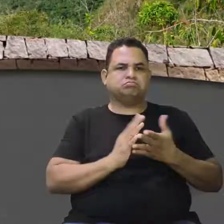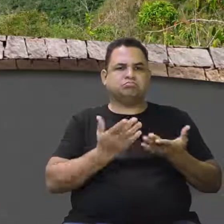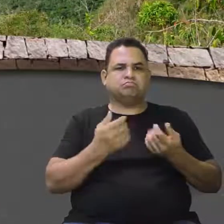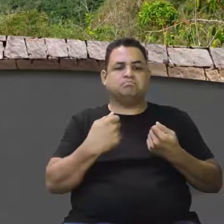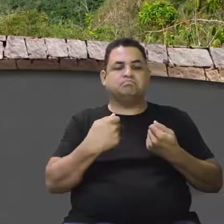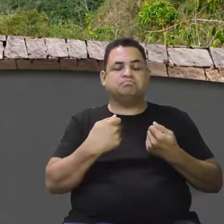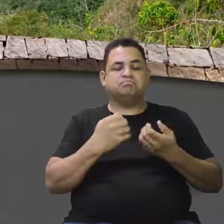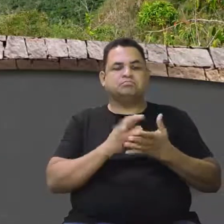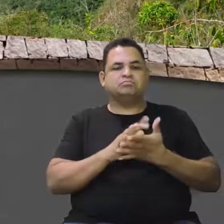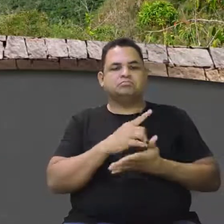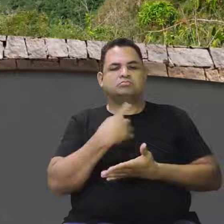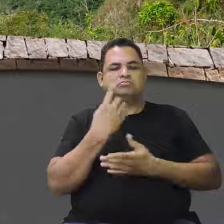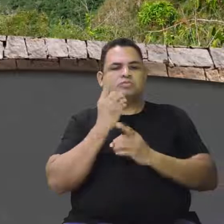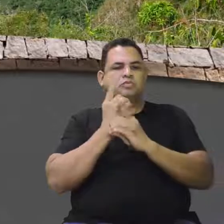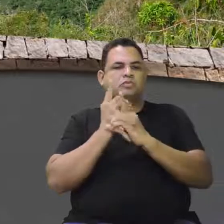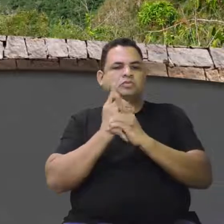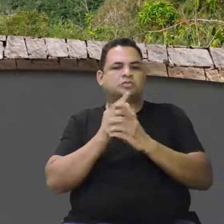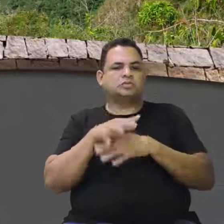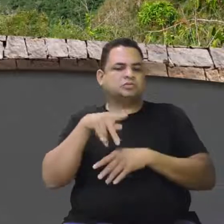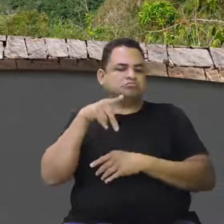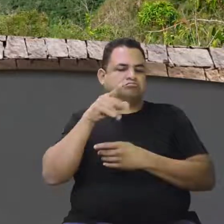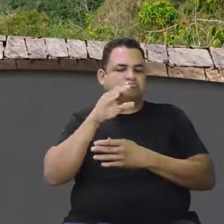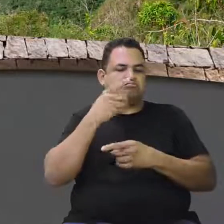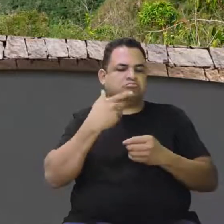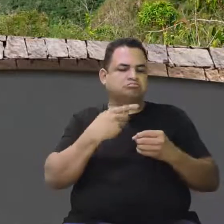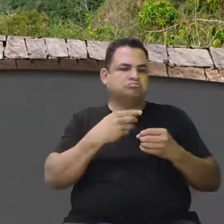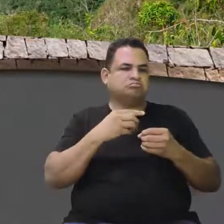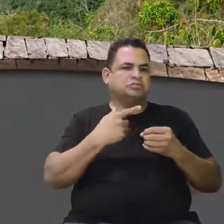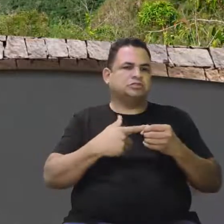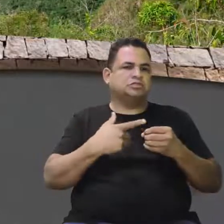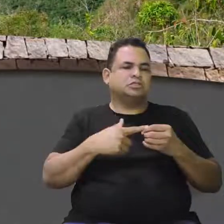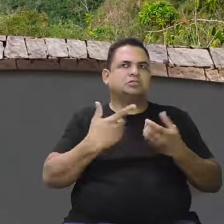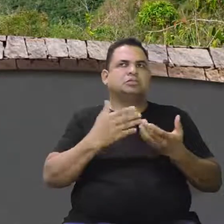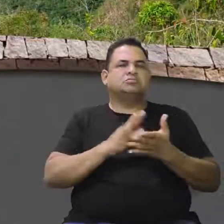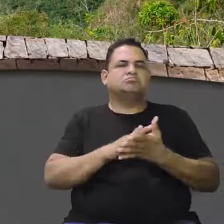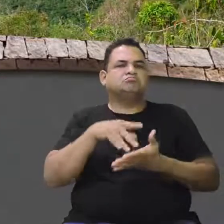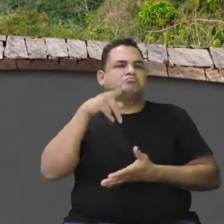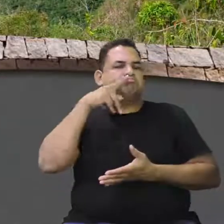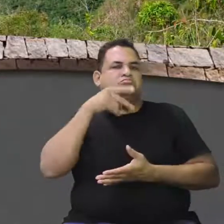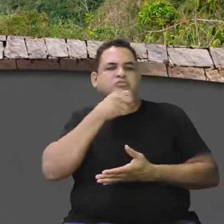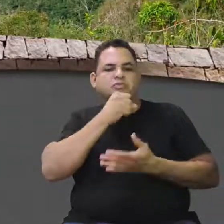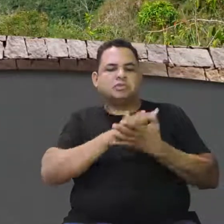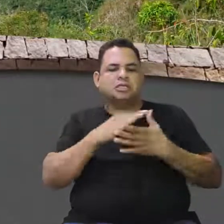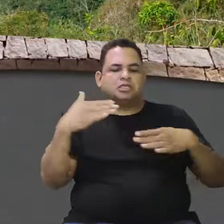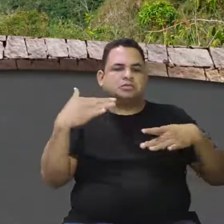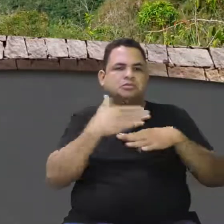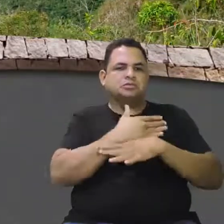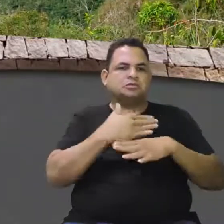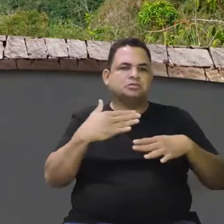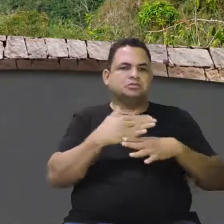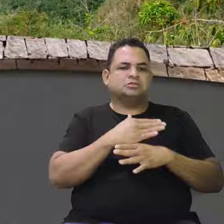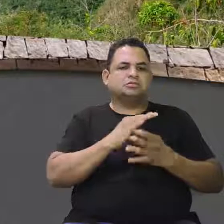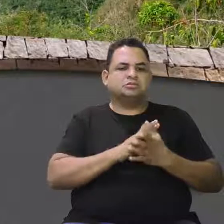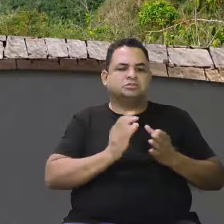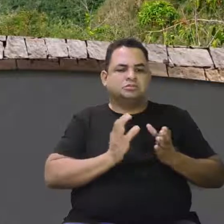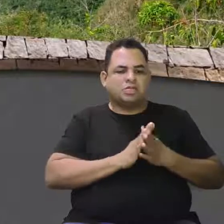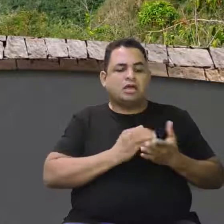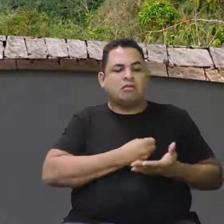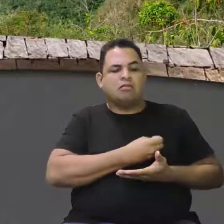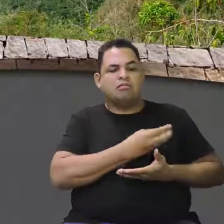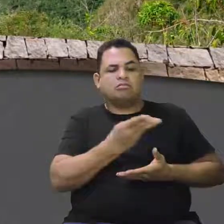Nós iremos encontrar algumas cidades como Porto Velho, em algumas áreas, principalmente área urbana, com uma grande